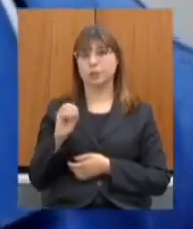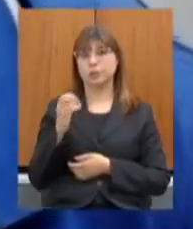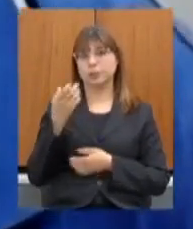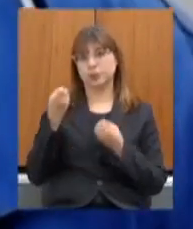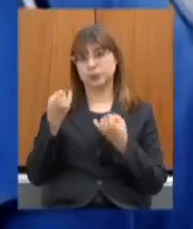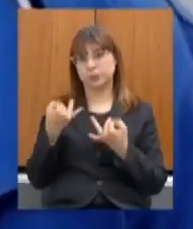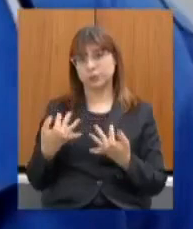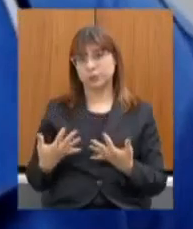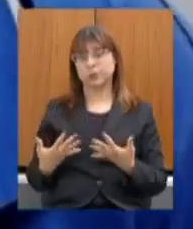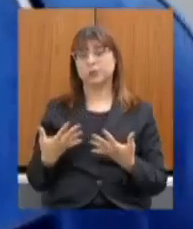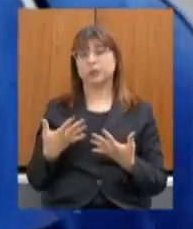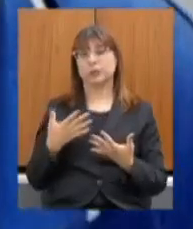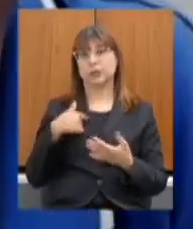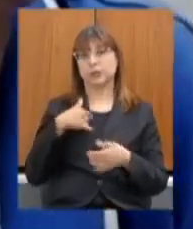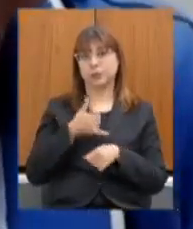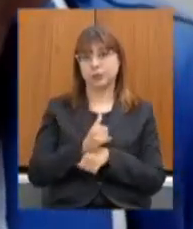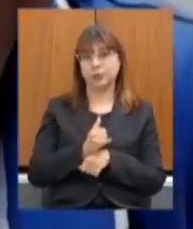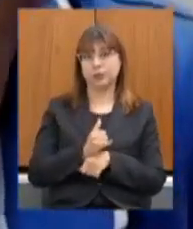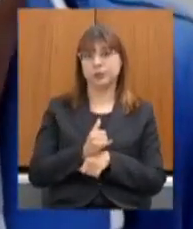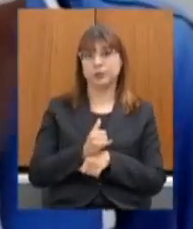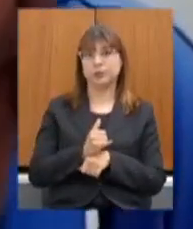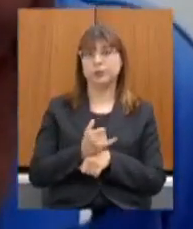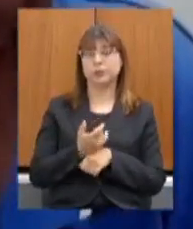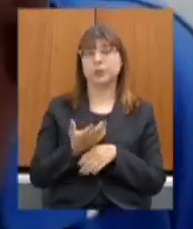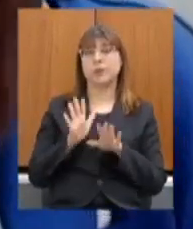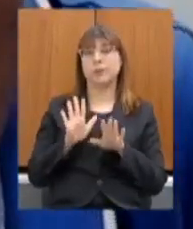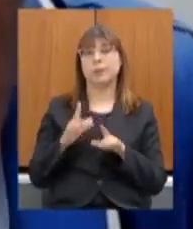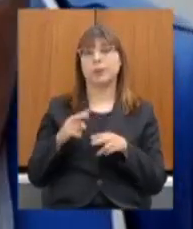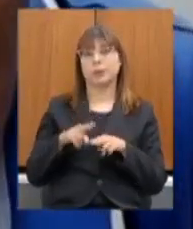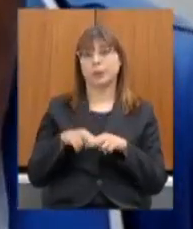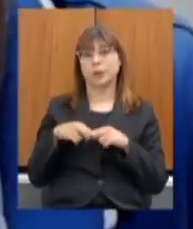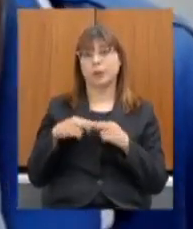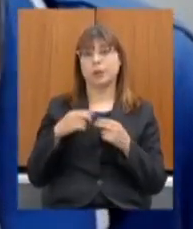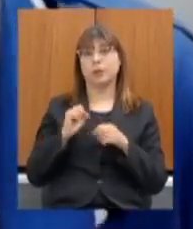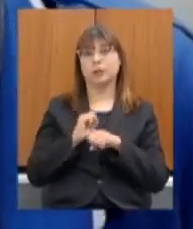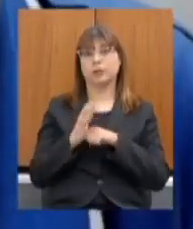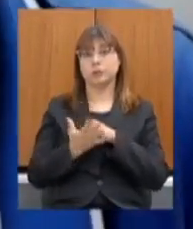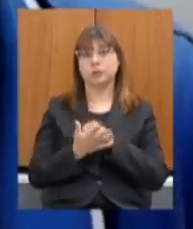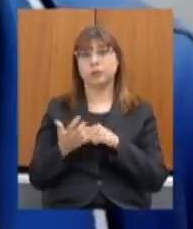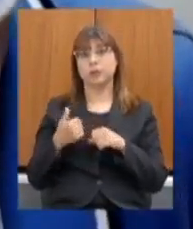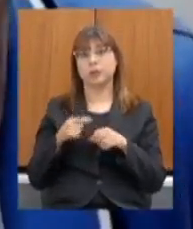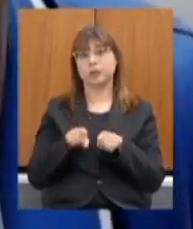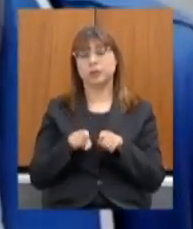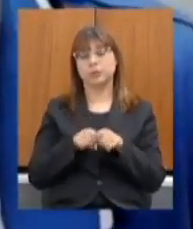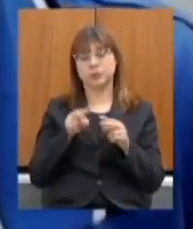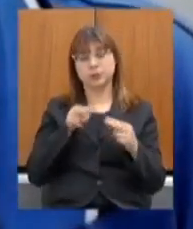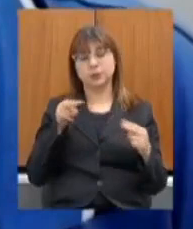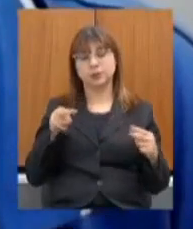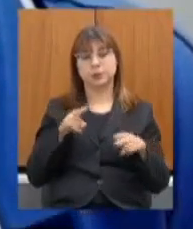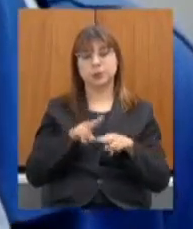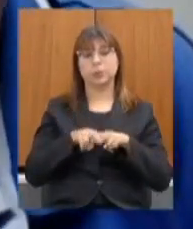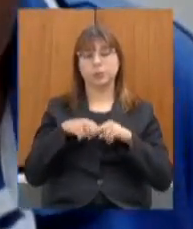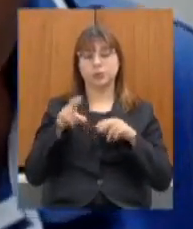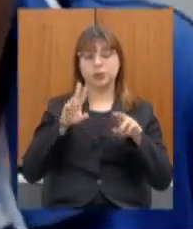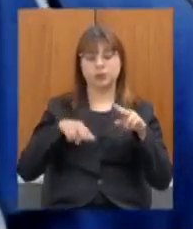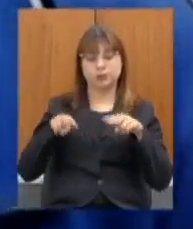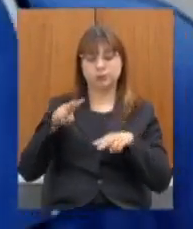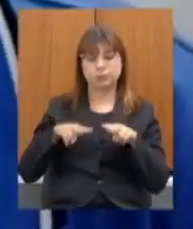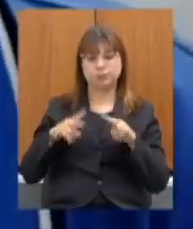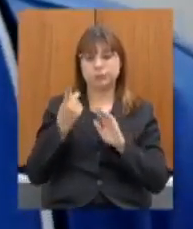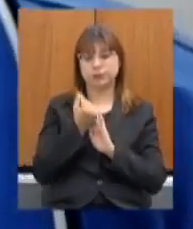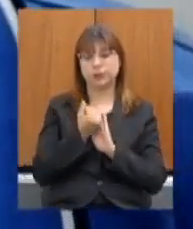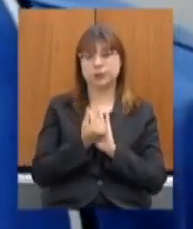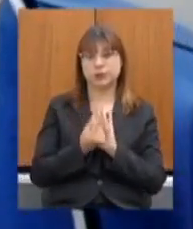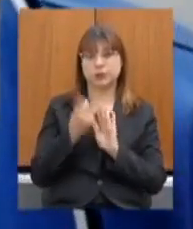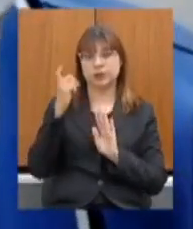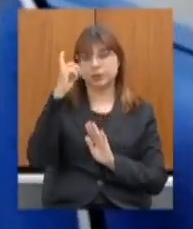além do aspecto da Covid, nós estamos à distância também, analisando o orçamento até a última hora, e, às vezes, me dificulta